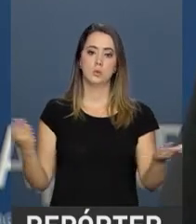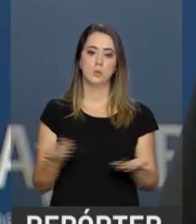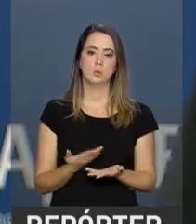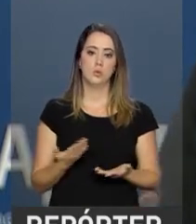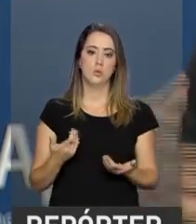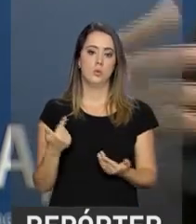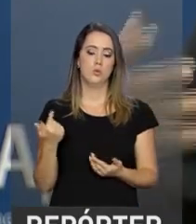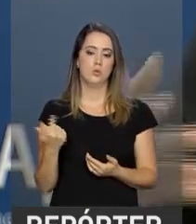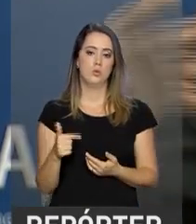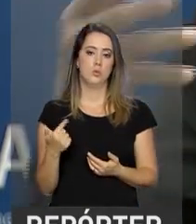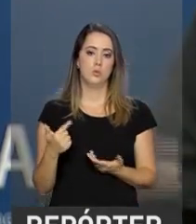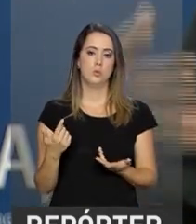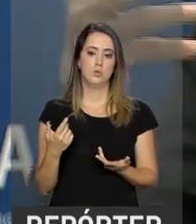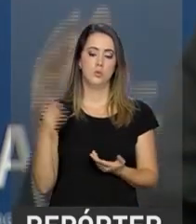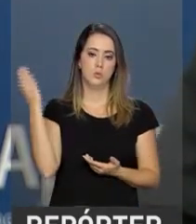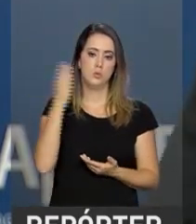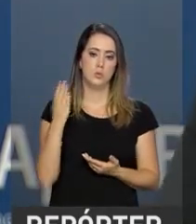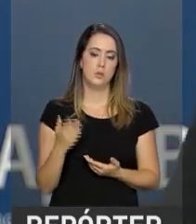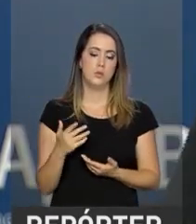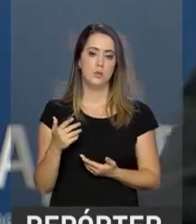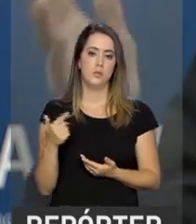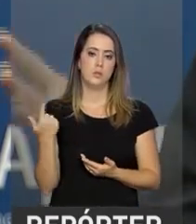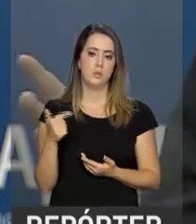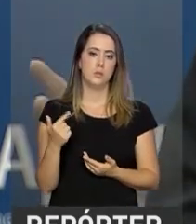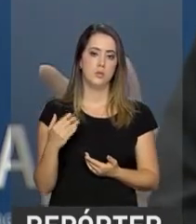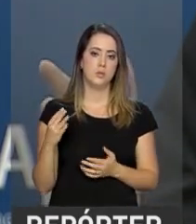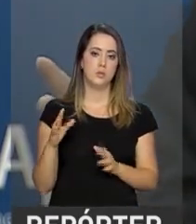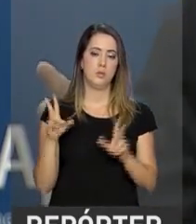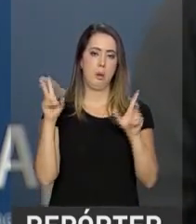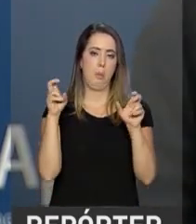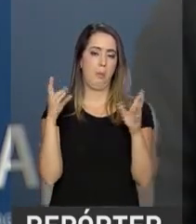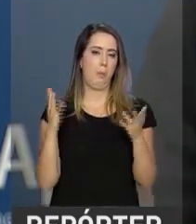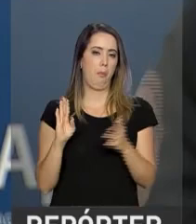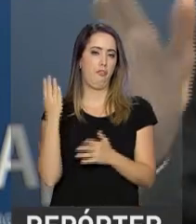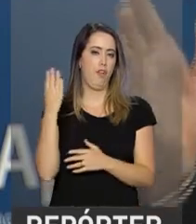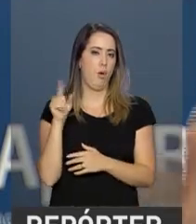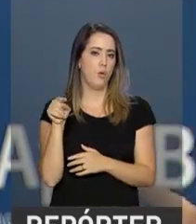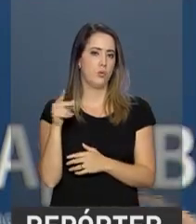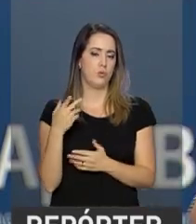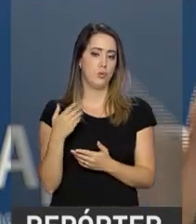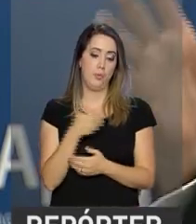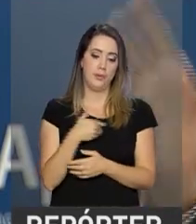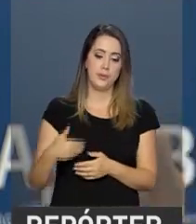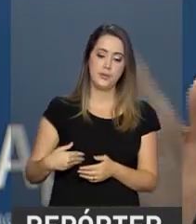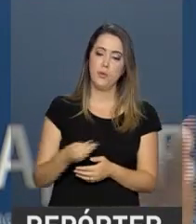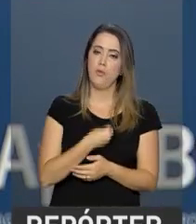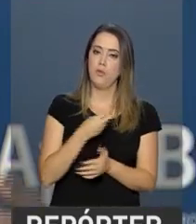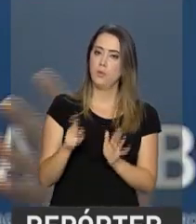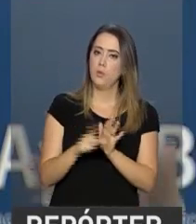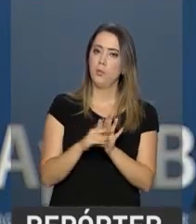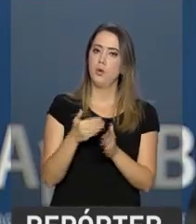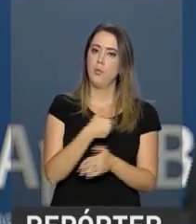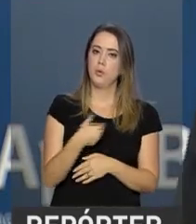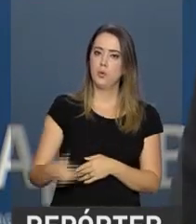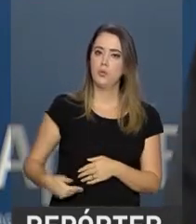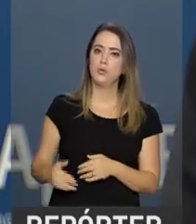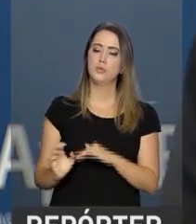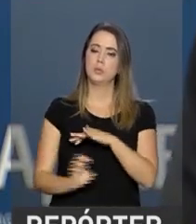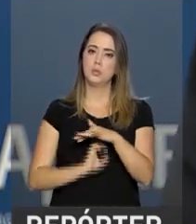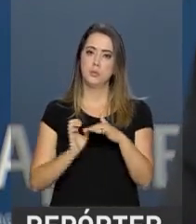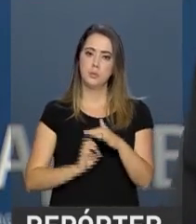não retorne brasil não é uma figura digamos assim hipotética o brasil vive do seu governo e dos seus empreendimentos e dos seus